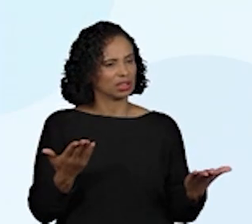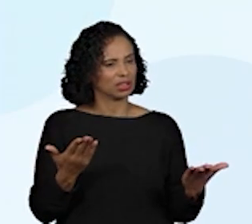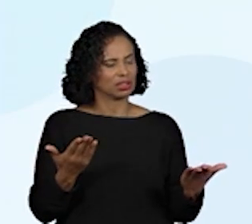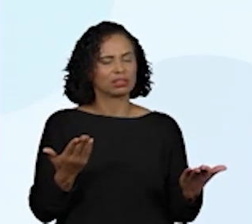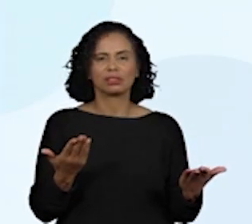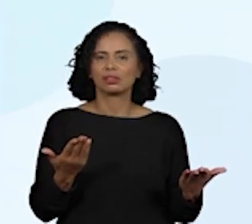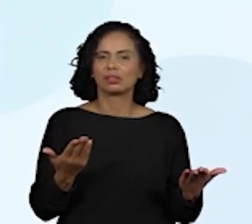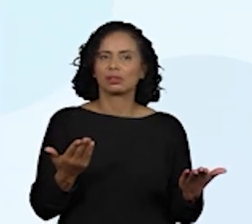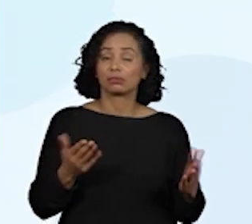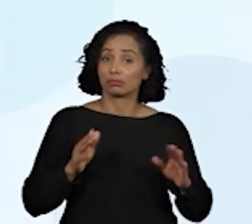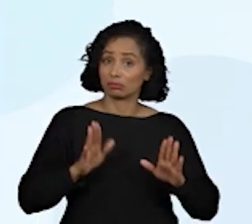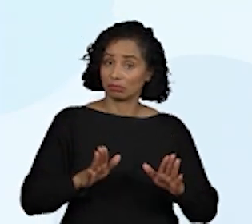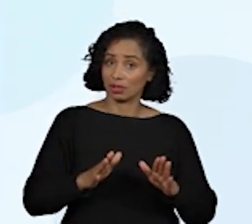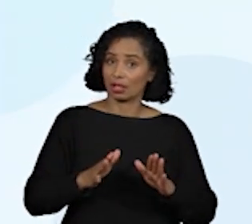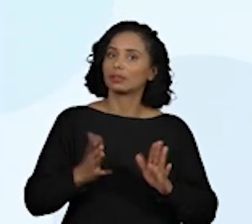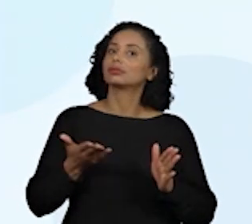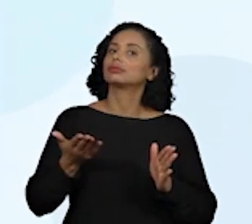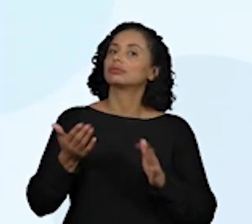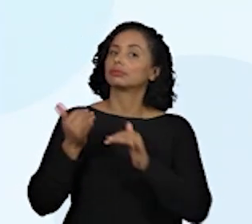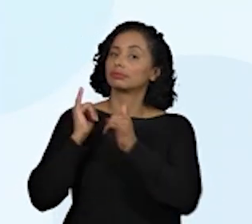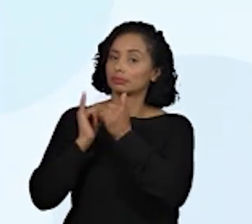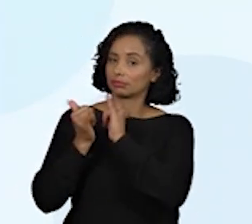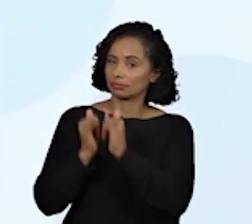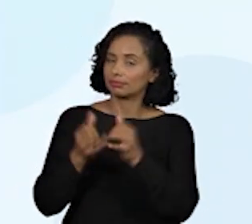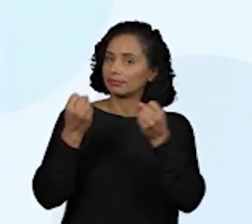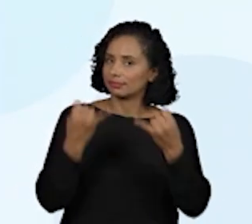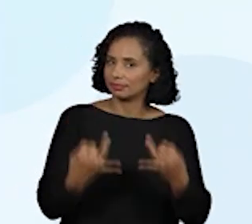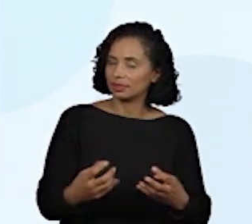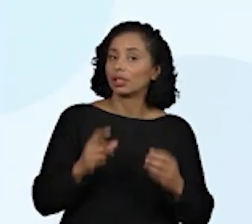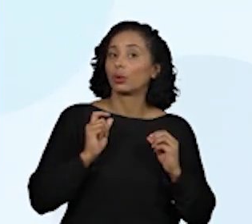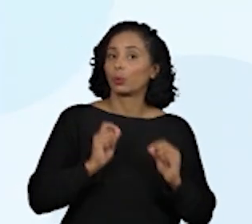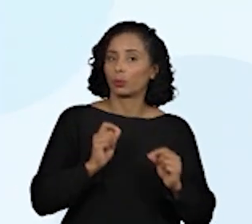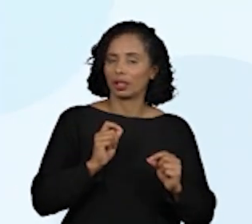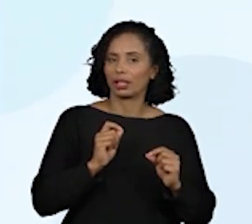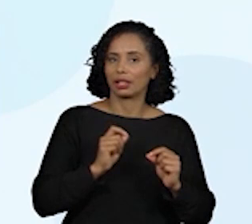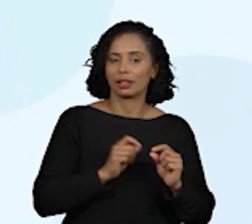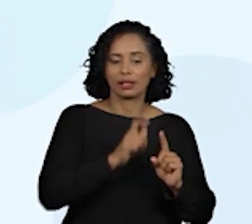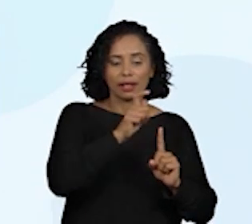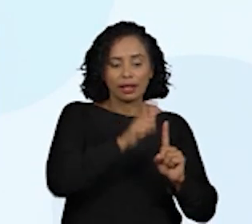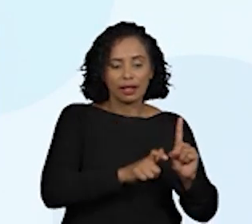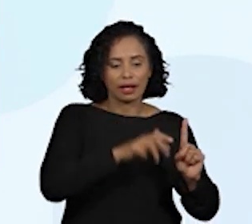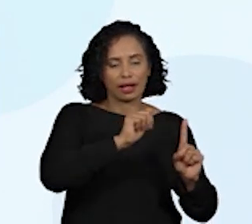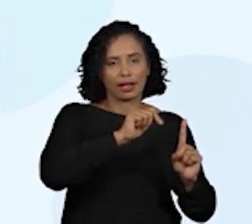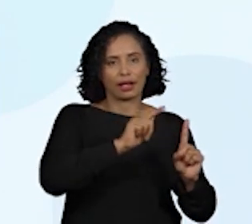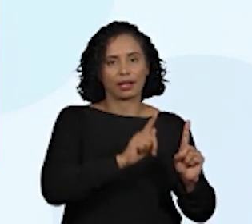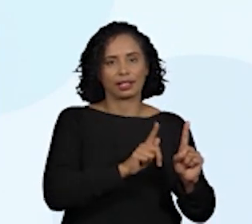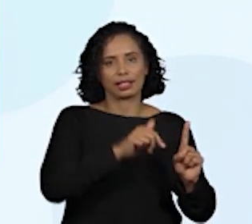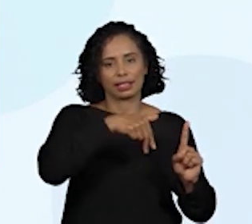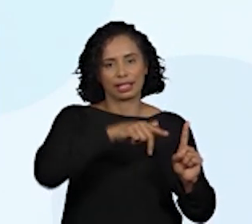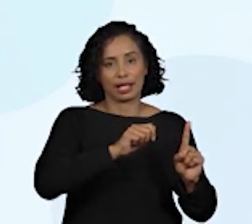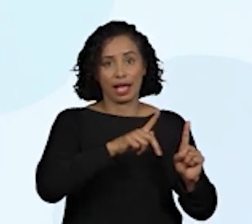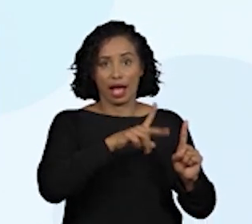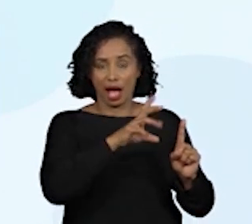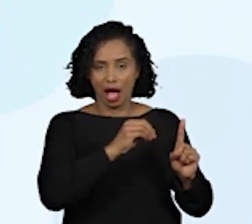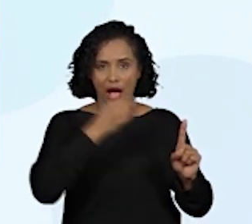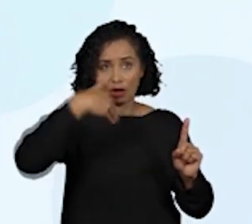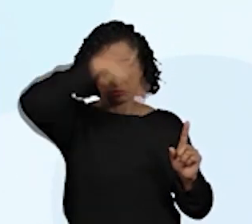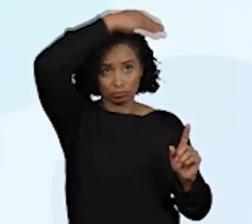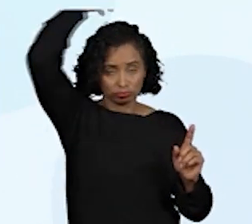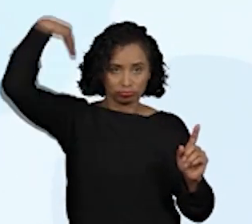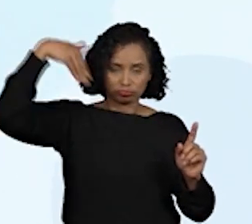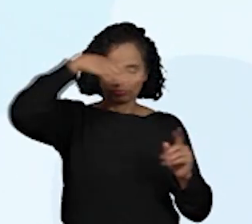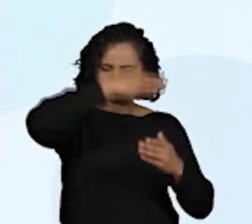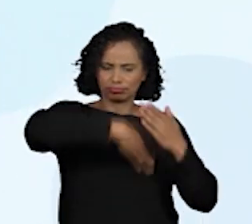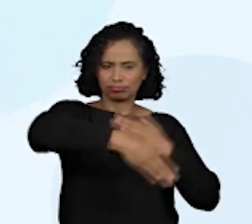lenda. Aguinaldo sai de sua mumificação durante o dia, cuida de todos os animais